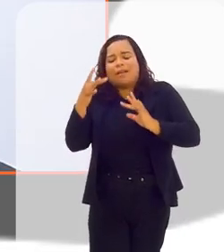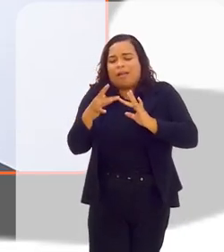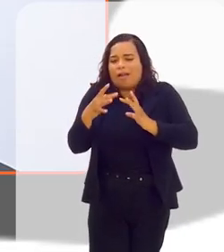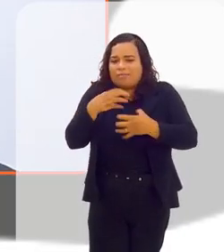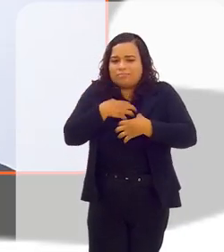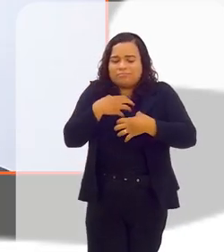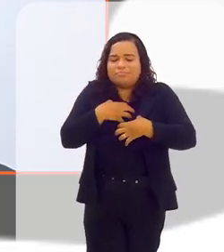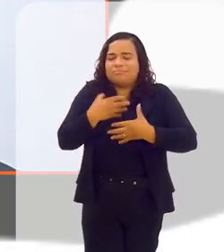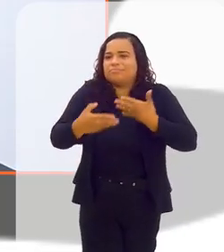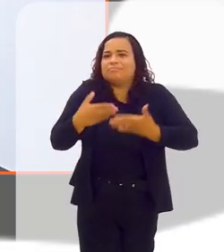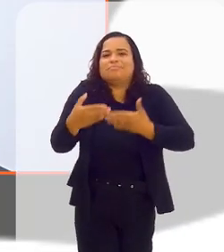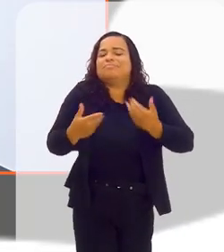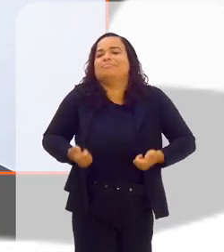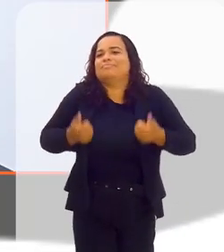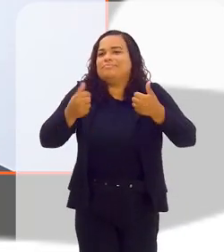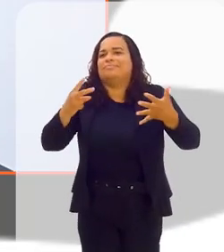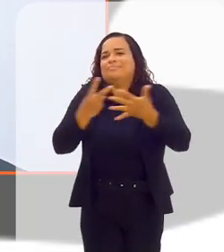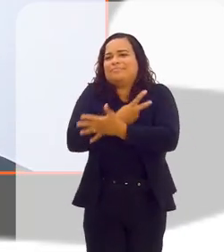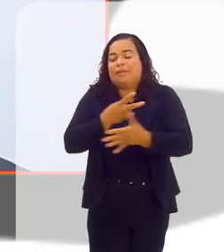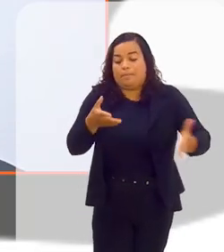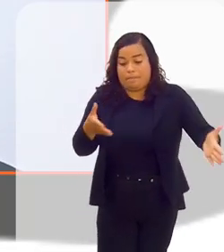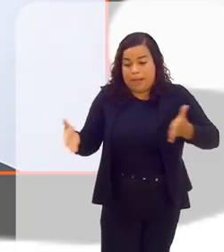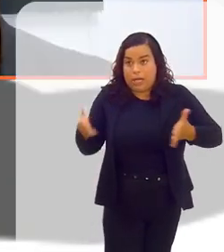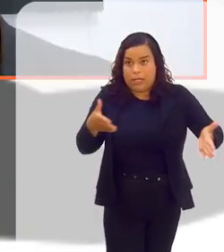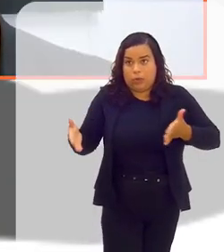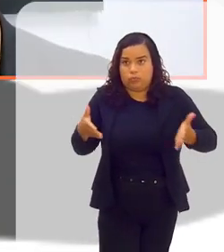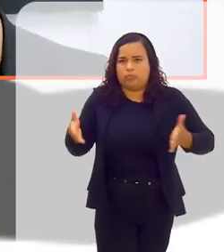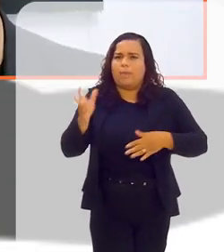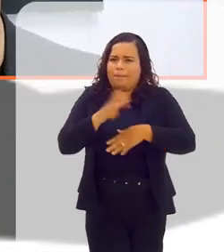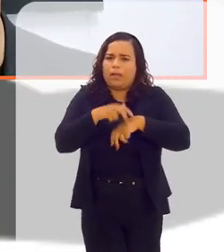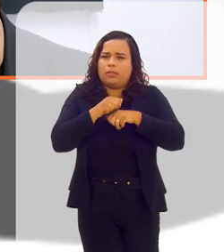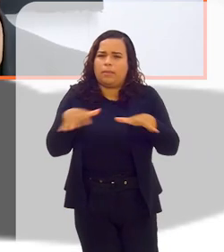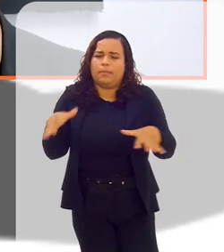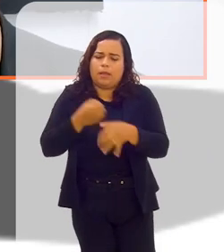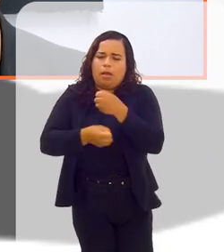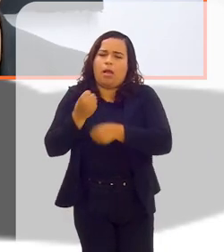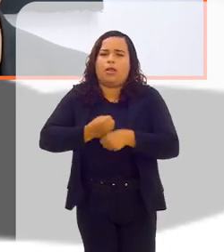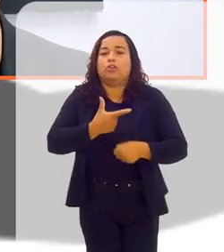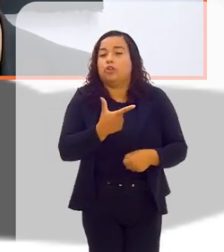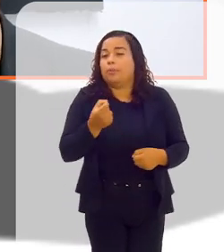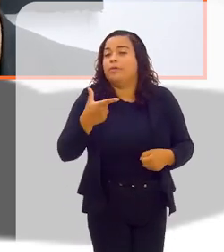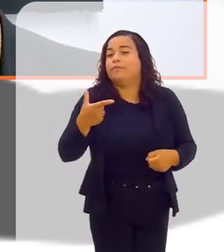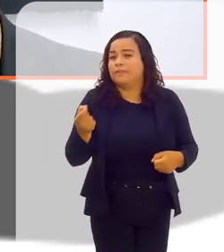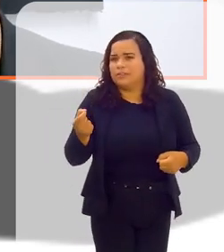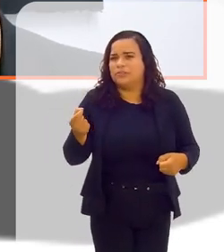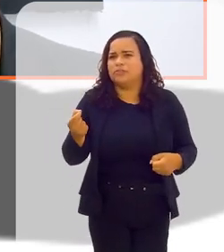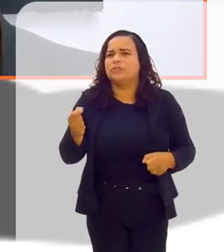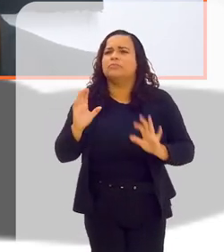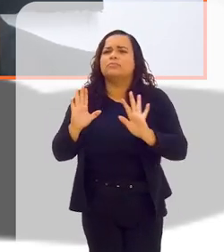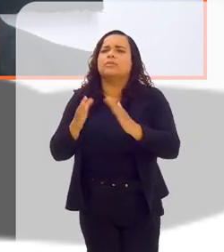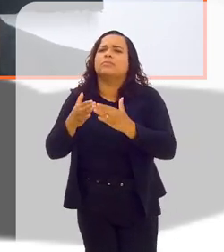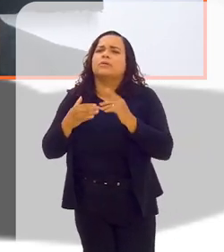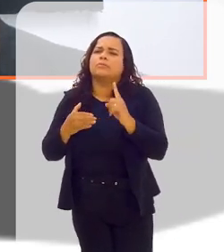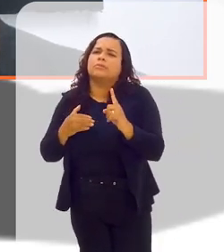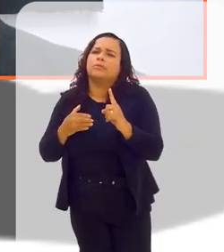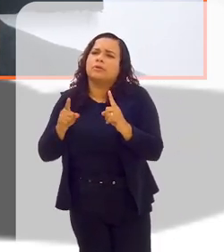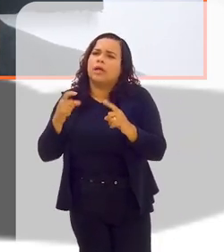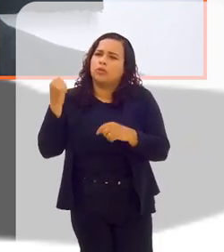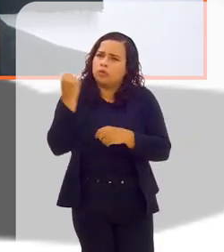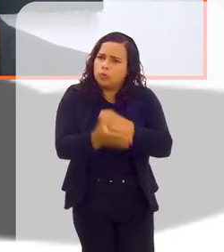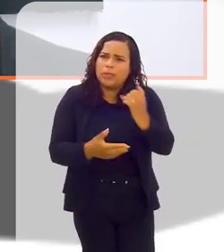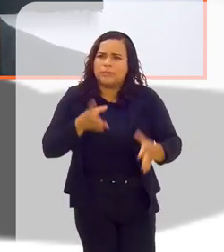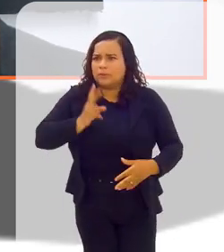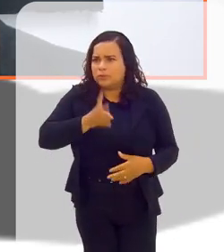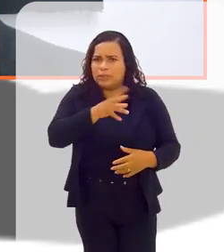E eu sempre fui fazendo essas doações até que na pandemia, em 2020, mais Um momento, precisamente. essa